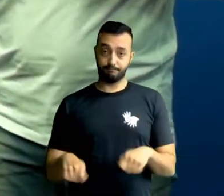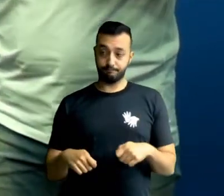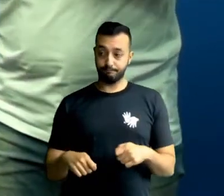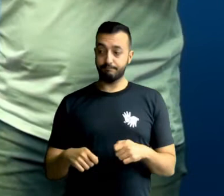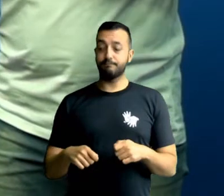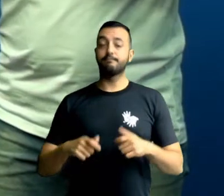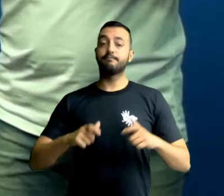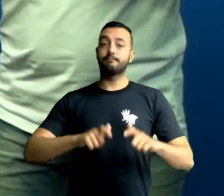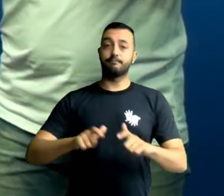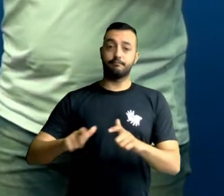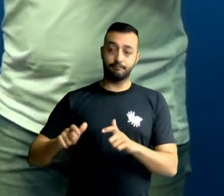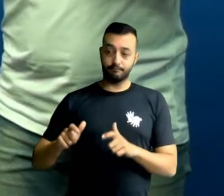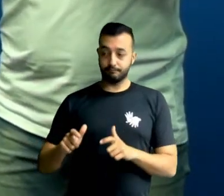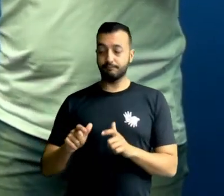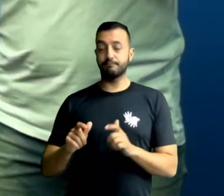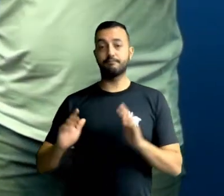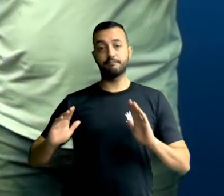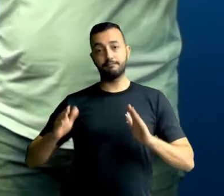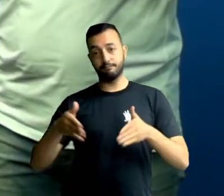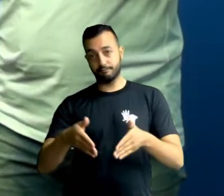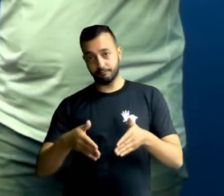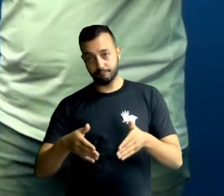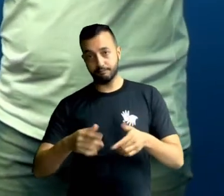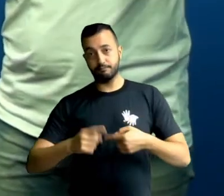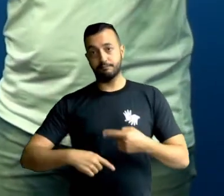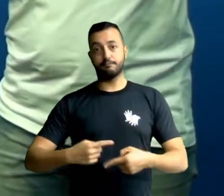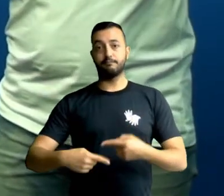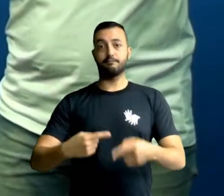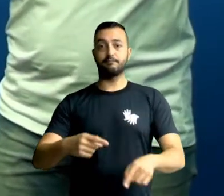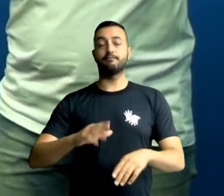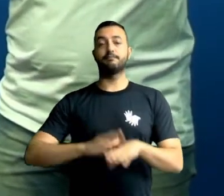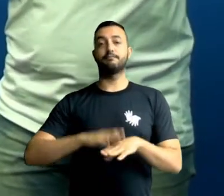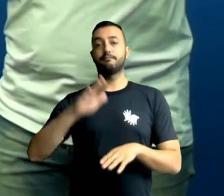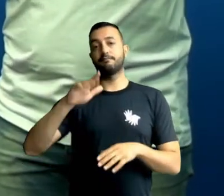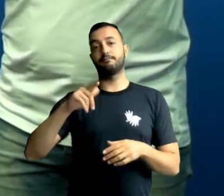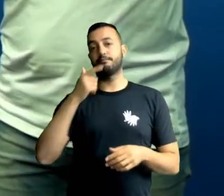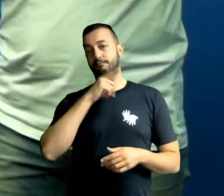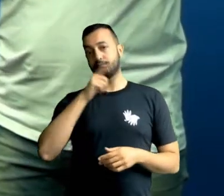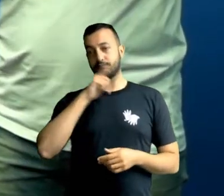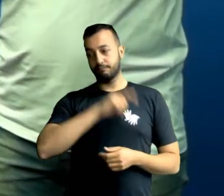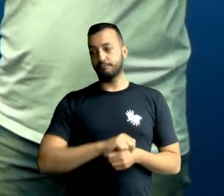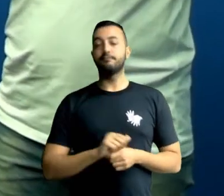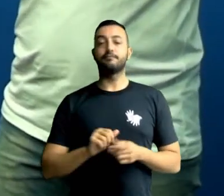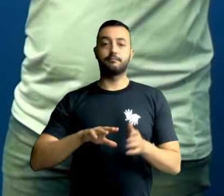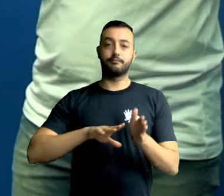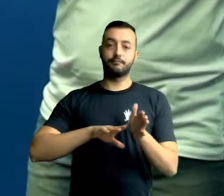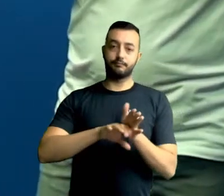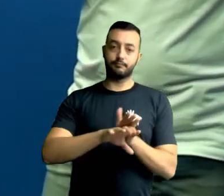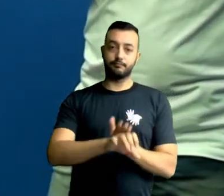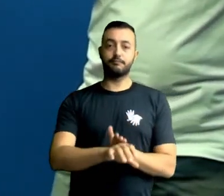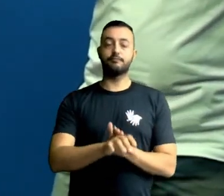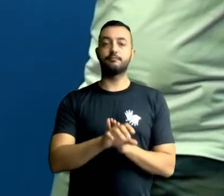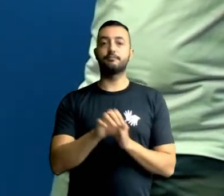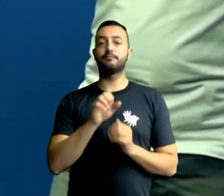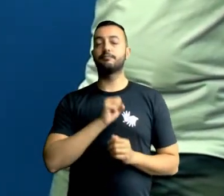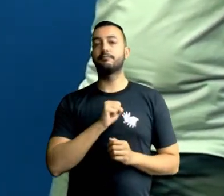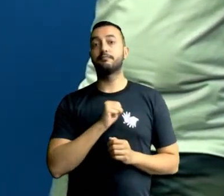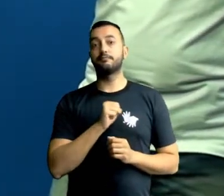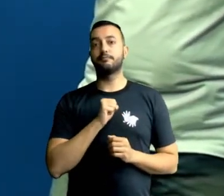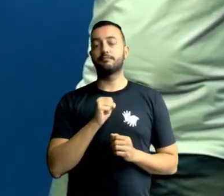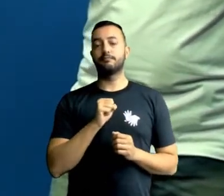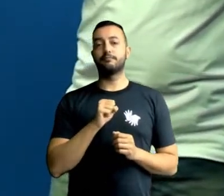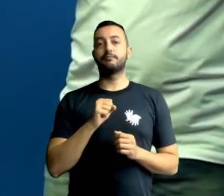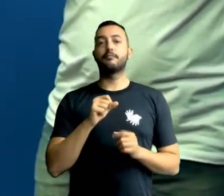precisa de ambientes específicos para que ela se reproduza cada vez mais, né? Tem uma bactéria adora